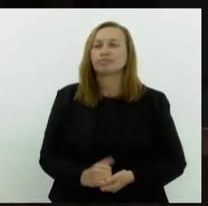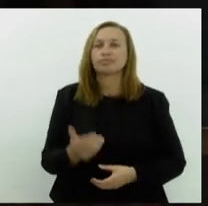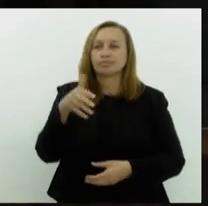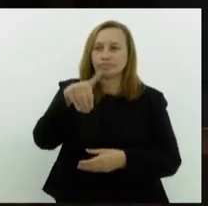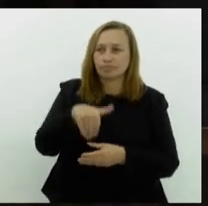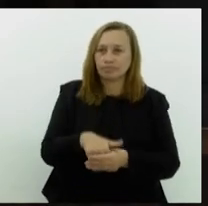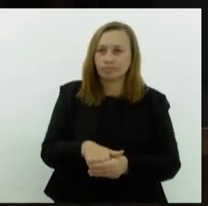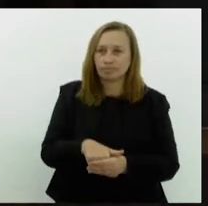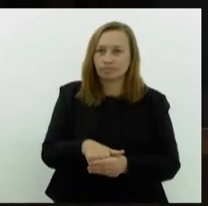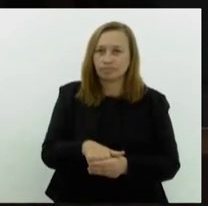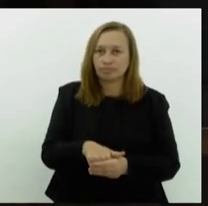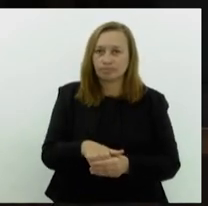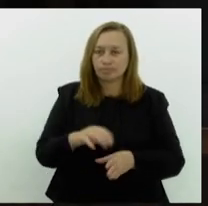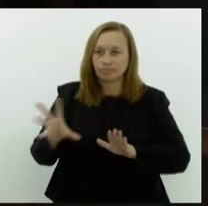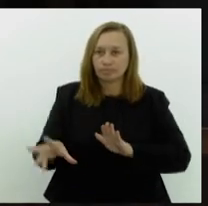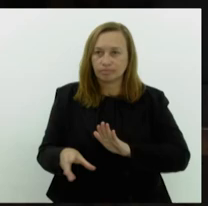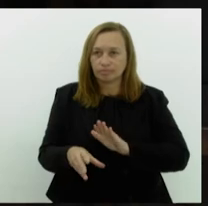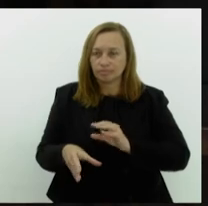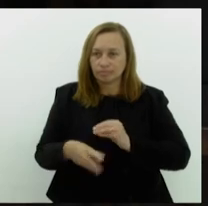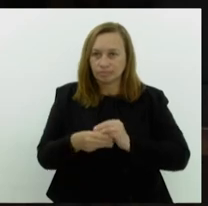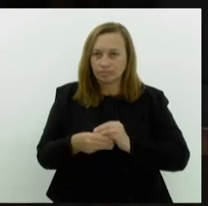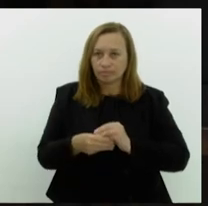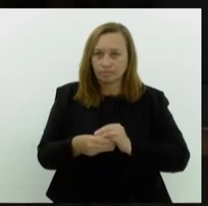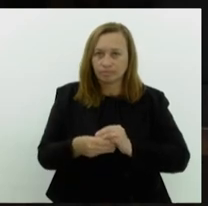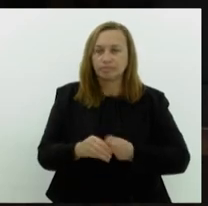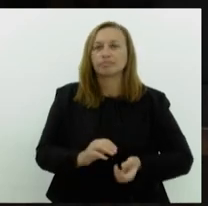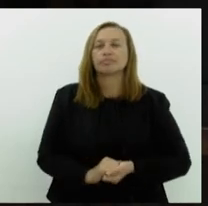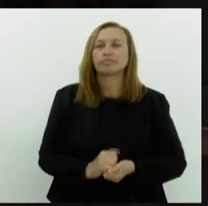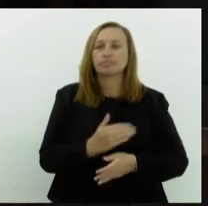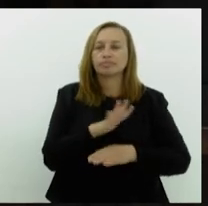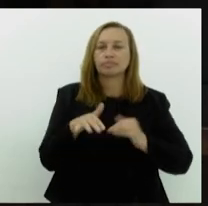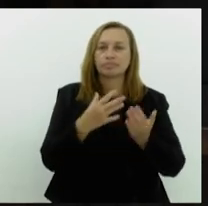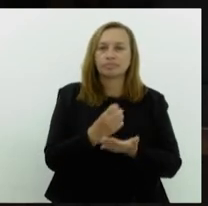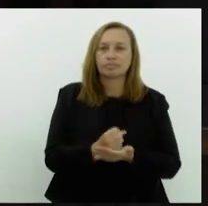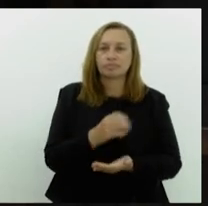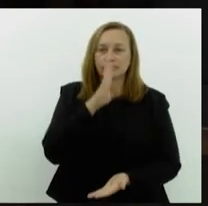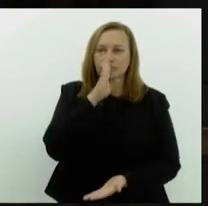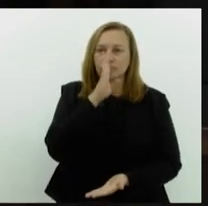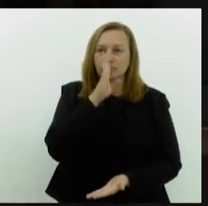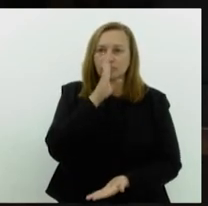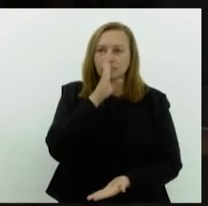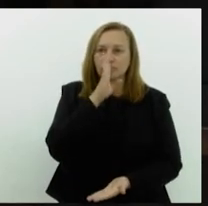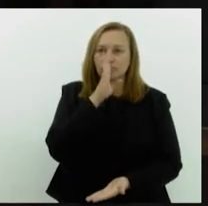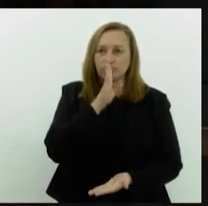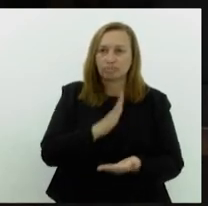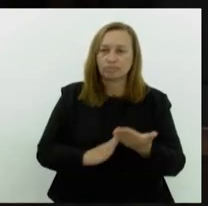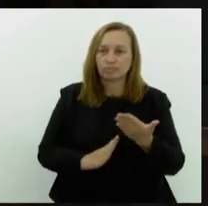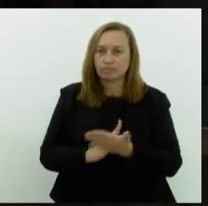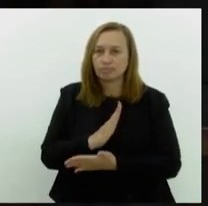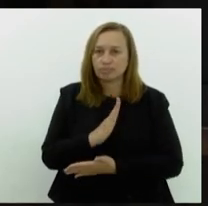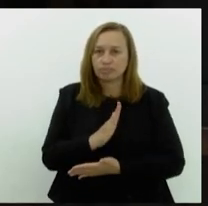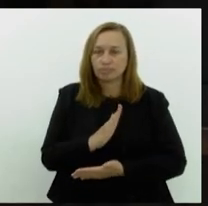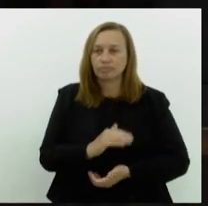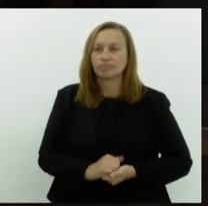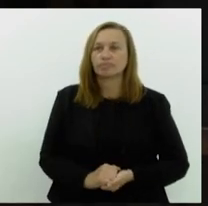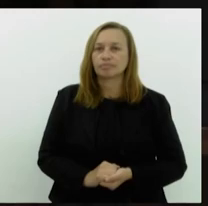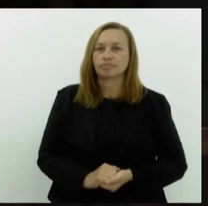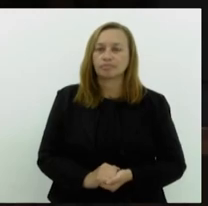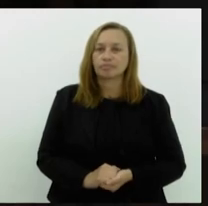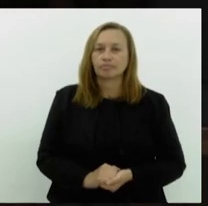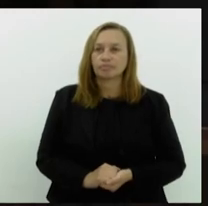votação, assim emendado. Srs. Caprovo, permanece como estão, aprovado.